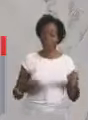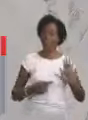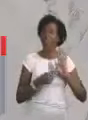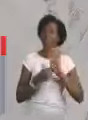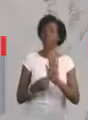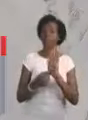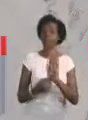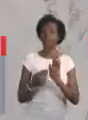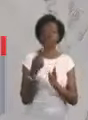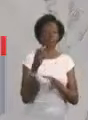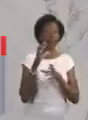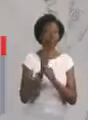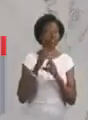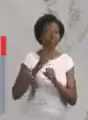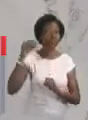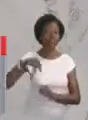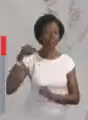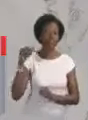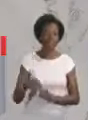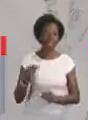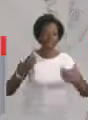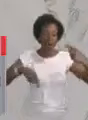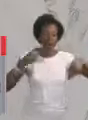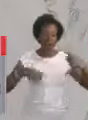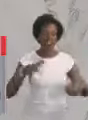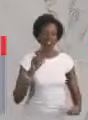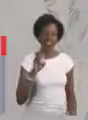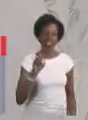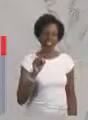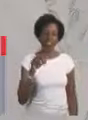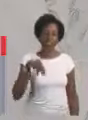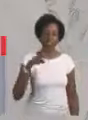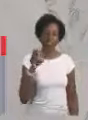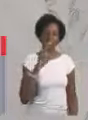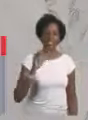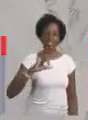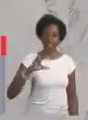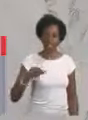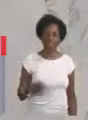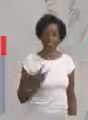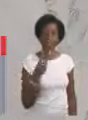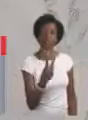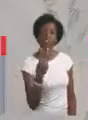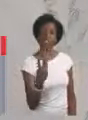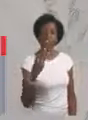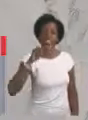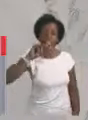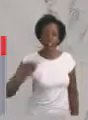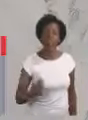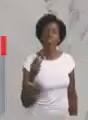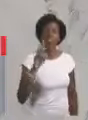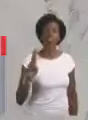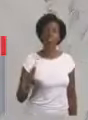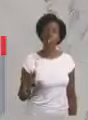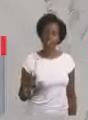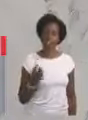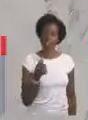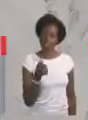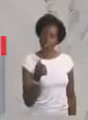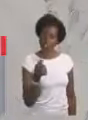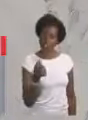aprovar um orçamento aqui é uma política de desoneração de 23 bilhões de reais né